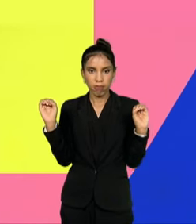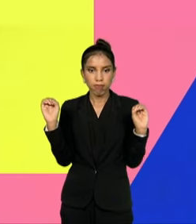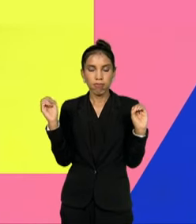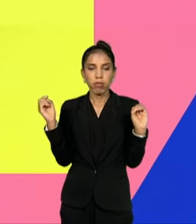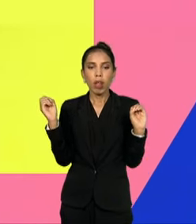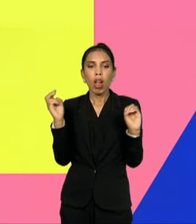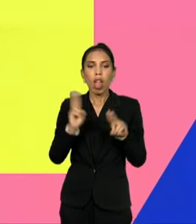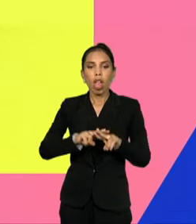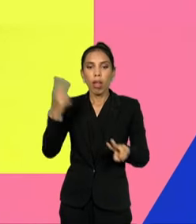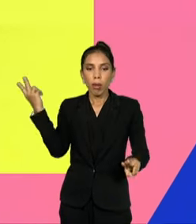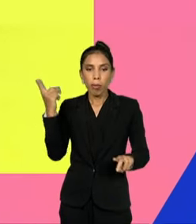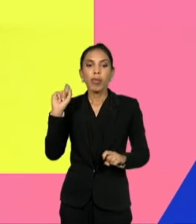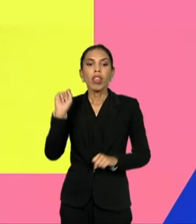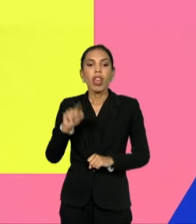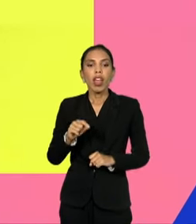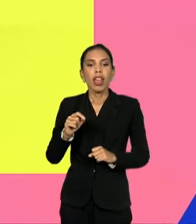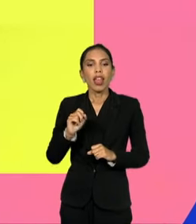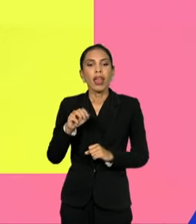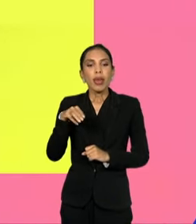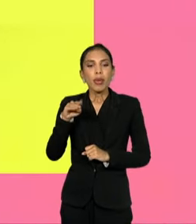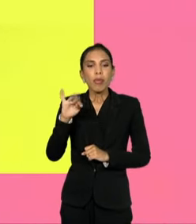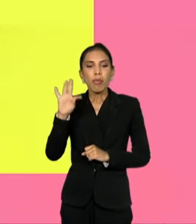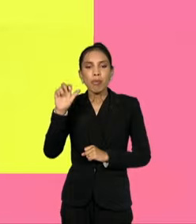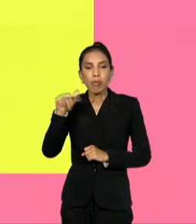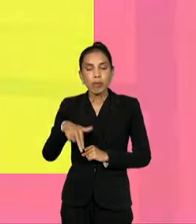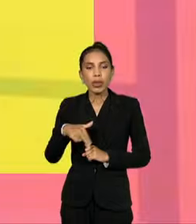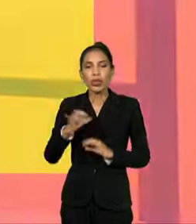PS, Milton, esse look está um